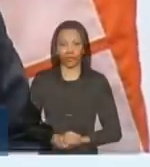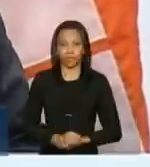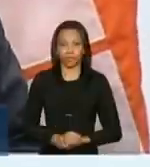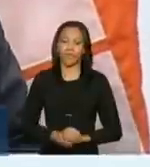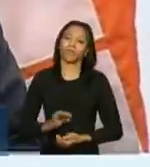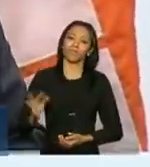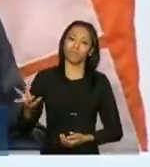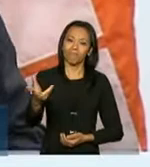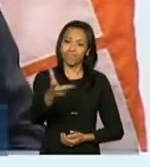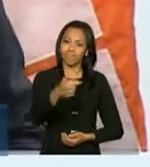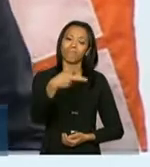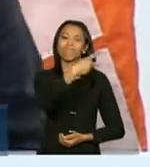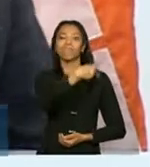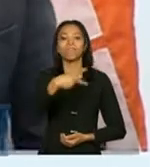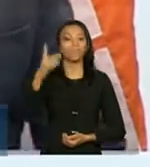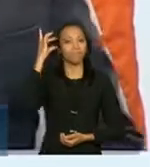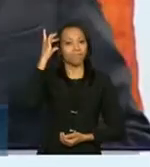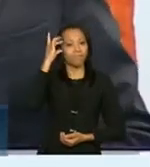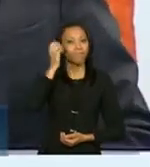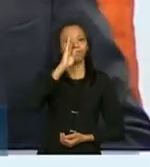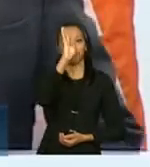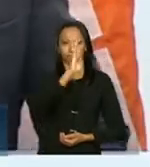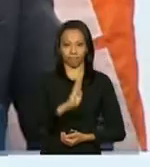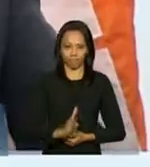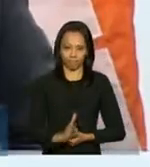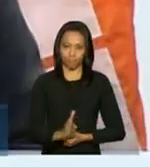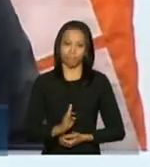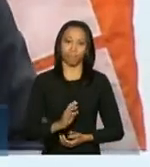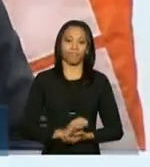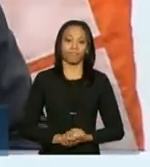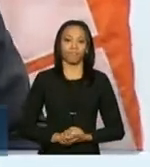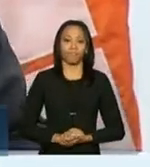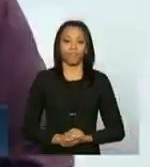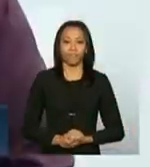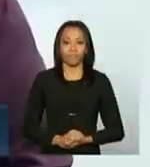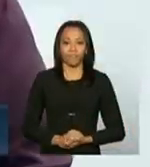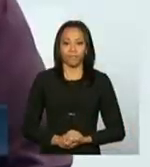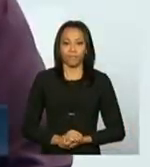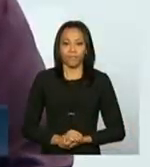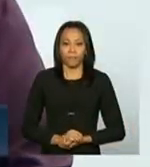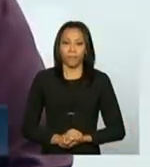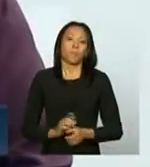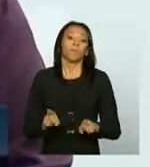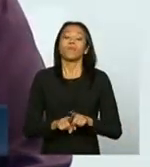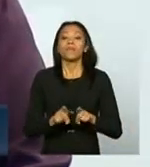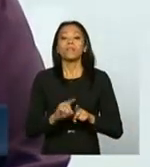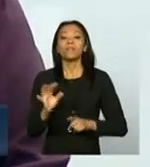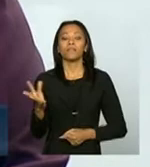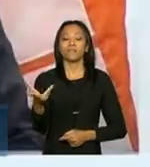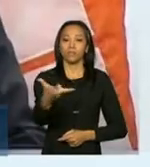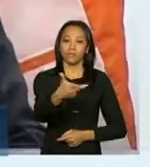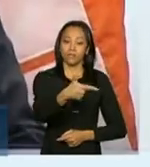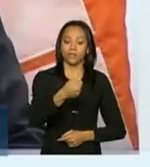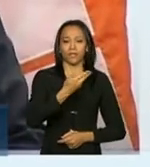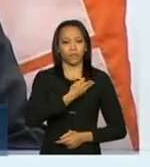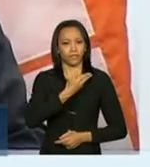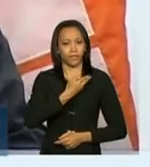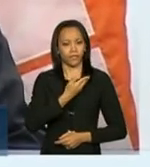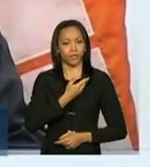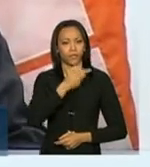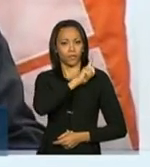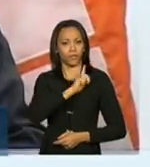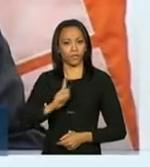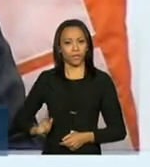Excelentíssima senhora presidenta da República, doutora Dilma Rousseff, excelentíssimo amigo governador